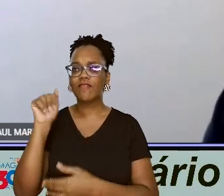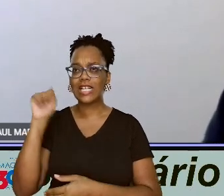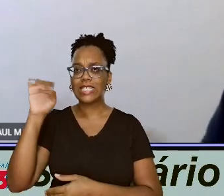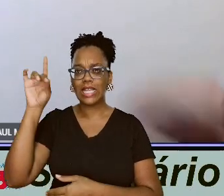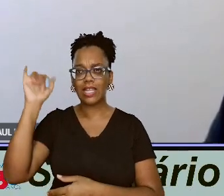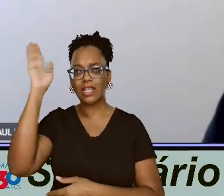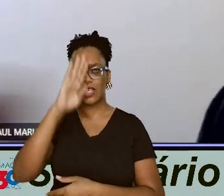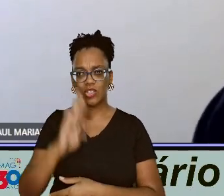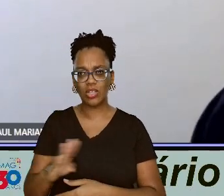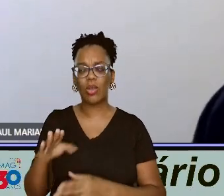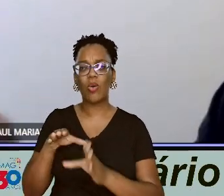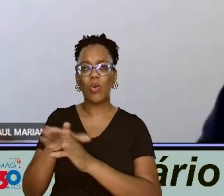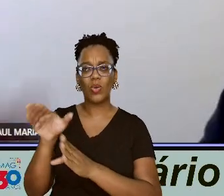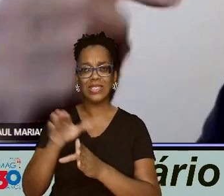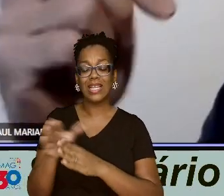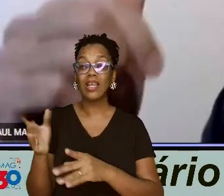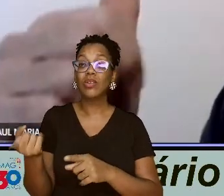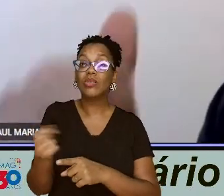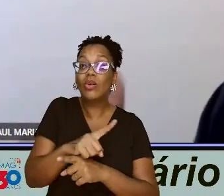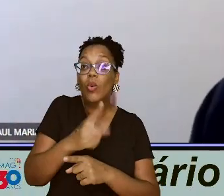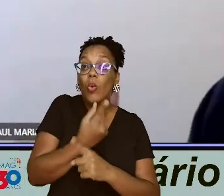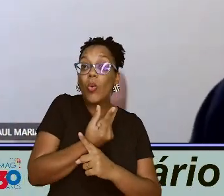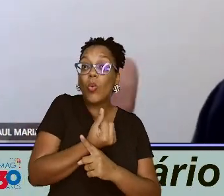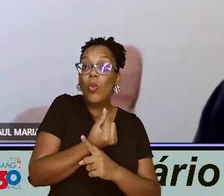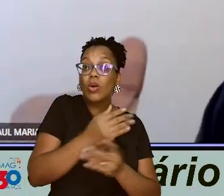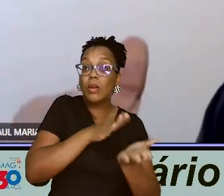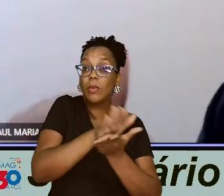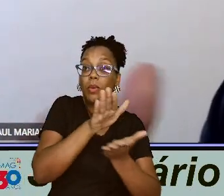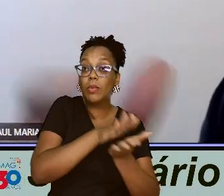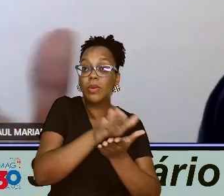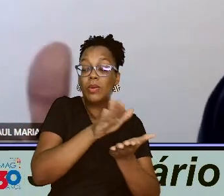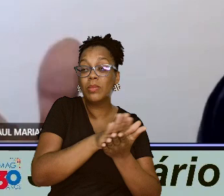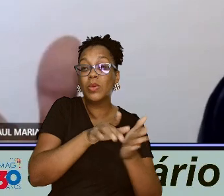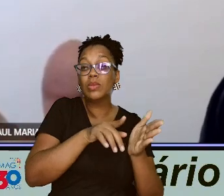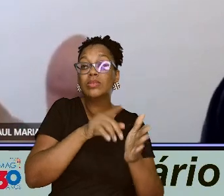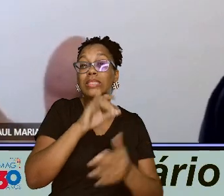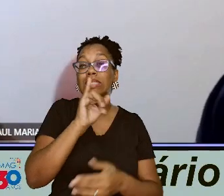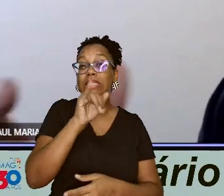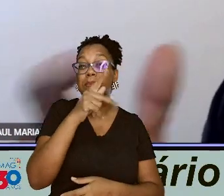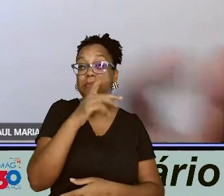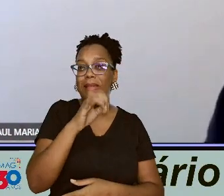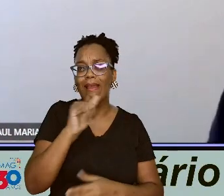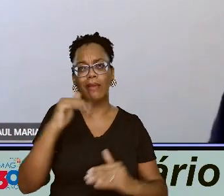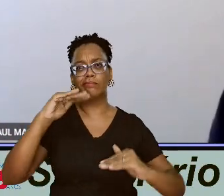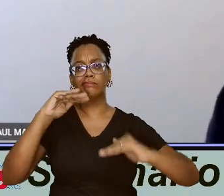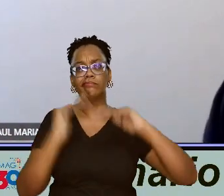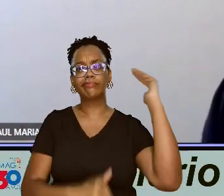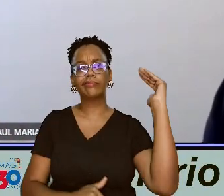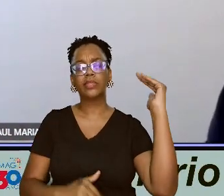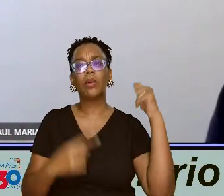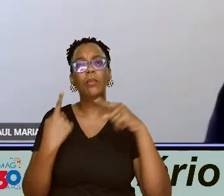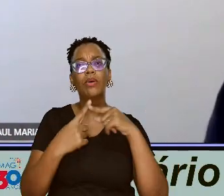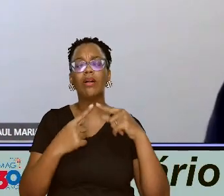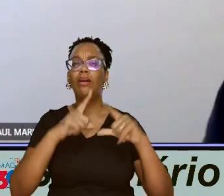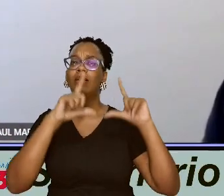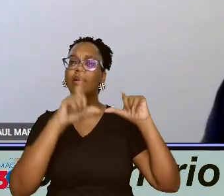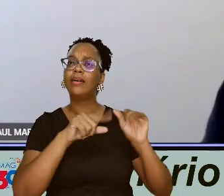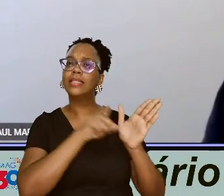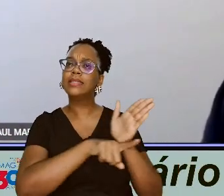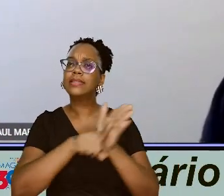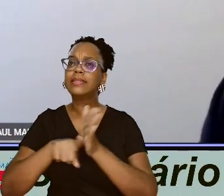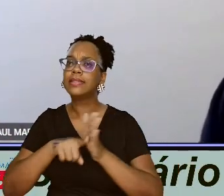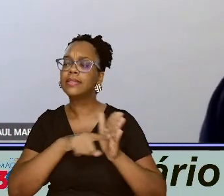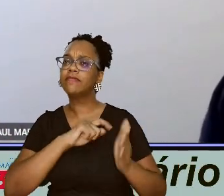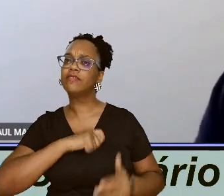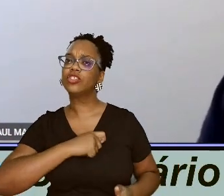dos conselhos pelo custo publicado naquele estudo do IPEA, a gente tem uma discrepância, porque as execuções fiscais dos conselhos,